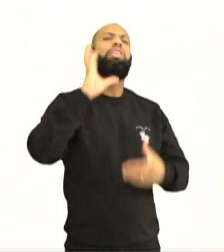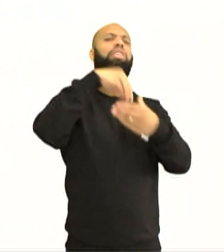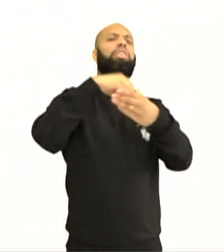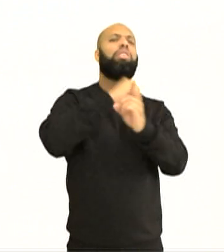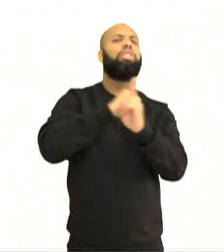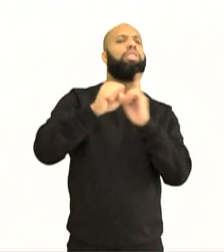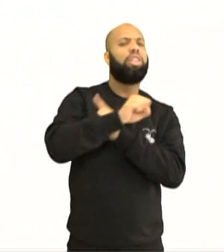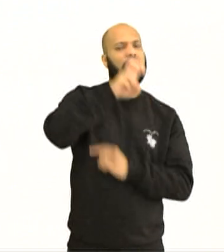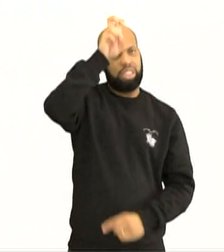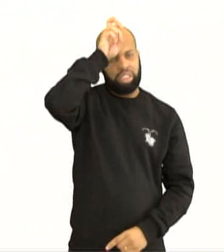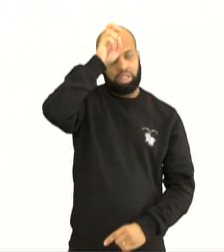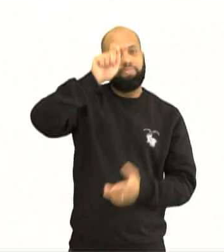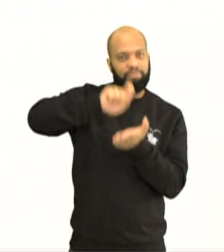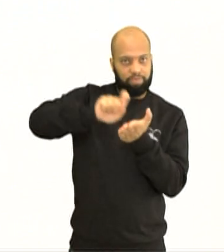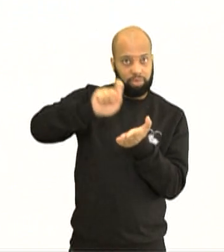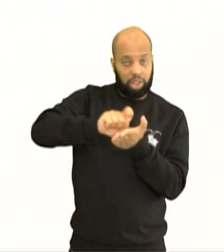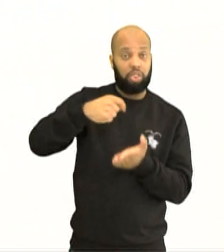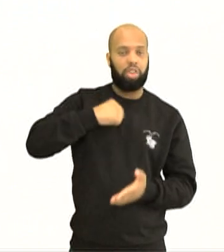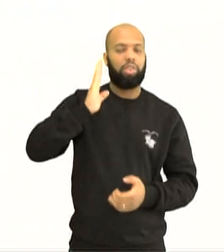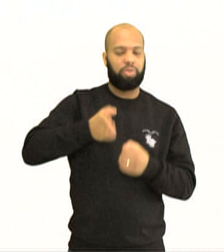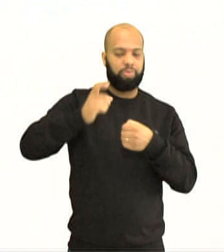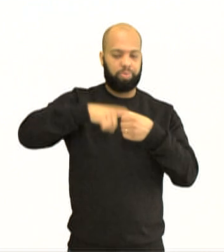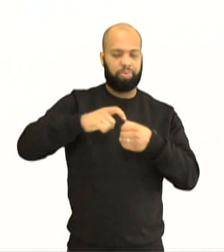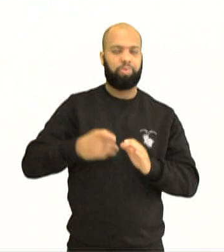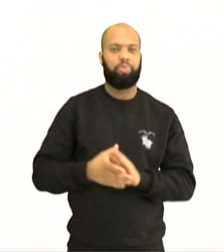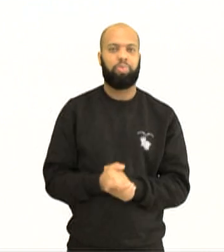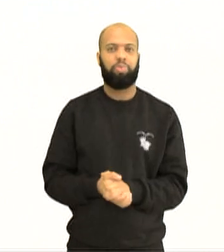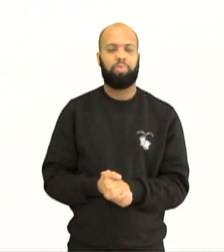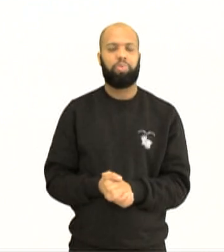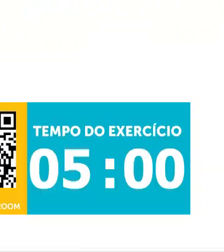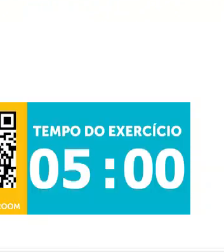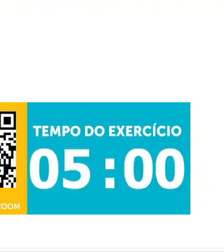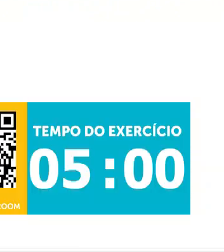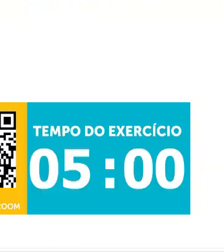egípcia? Pensa lá, responde e já retornamos.